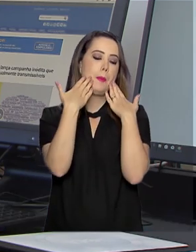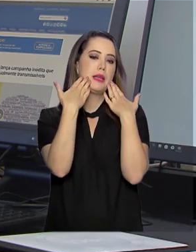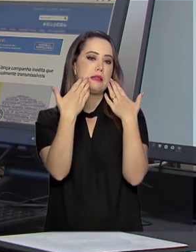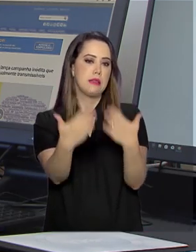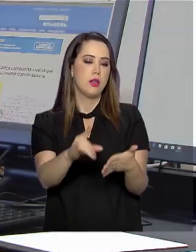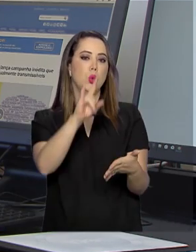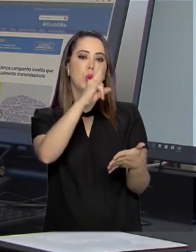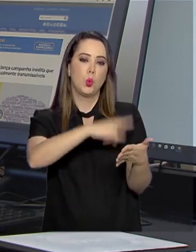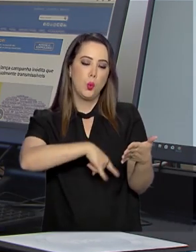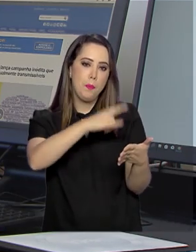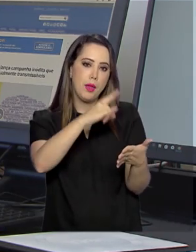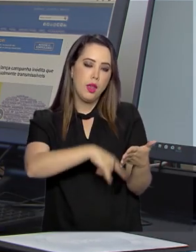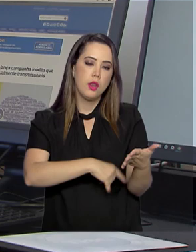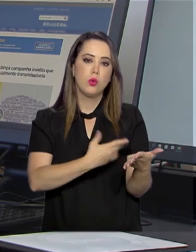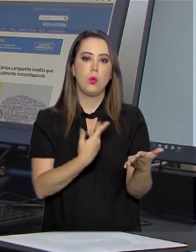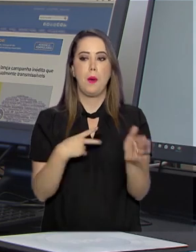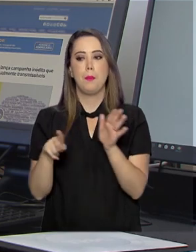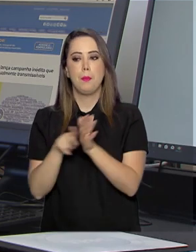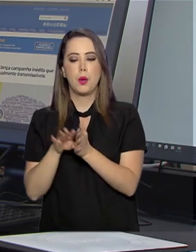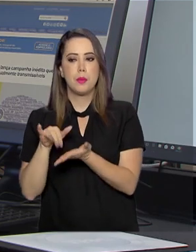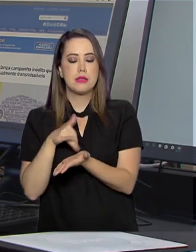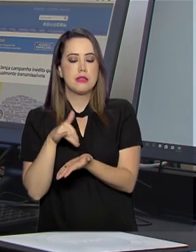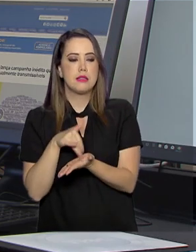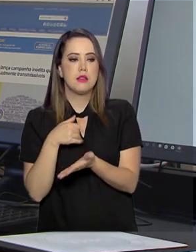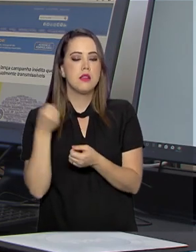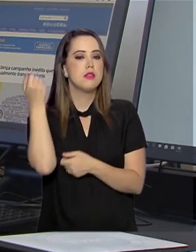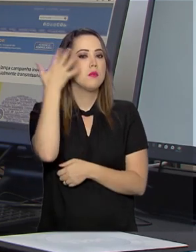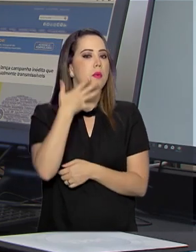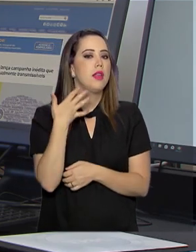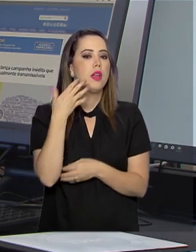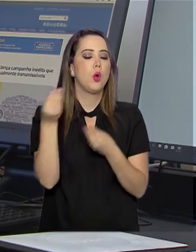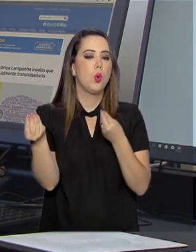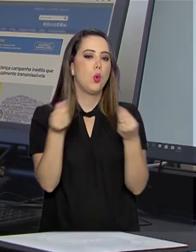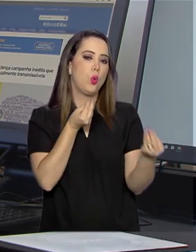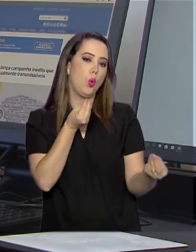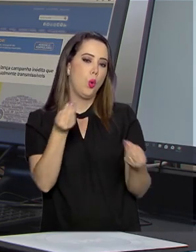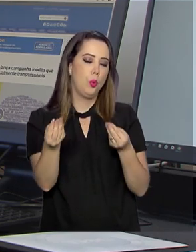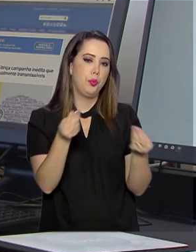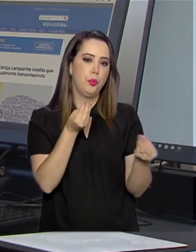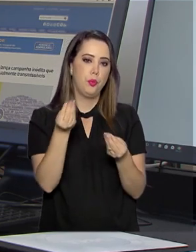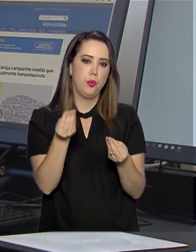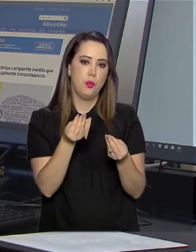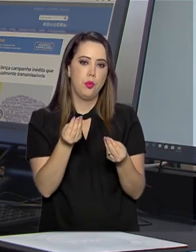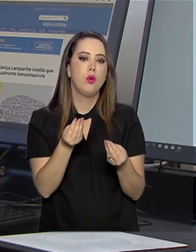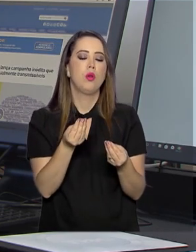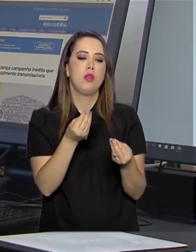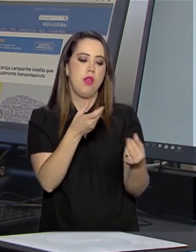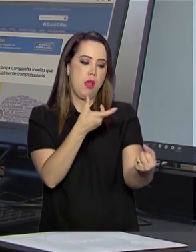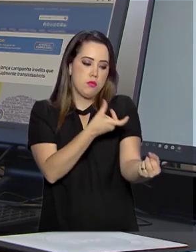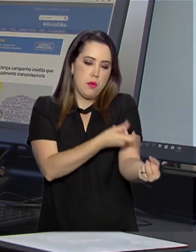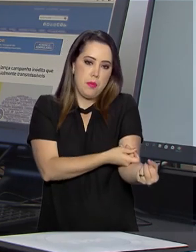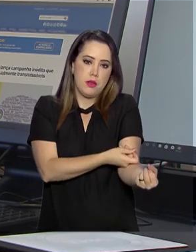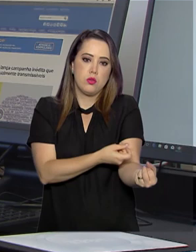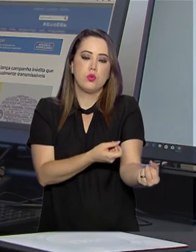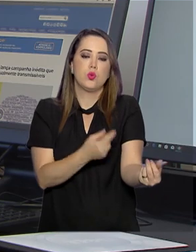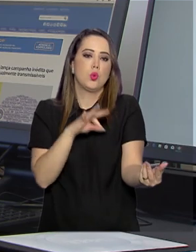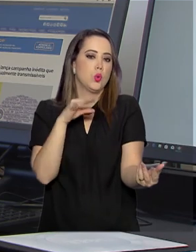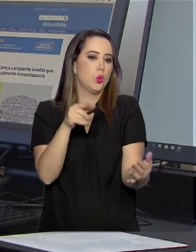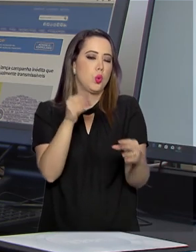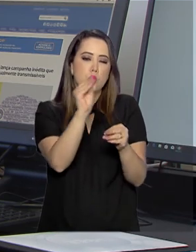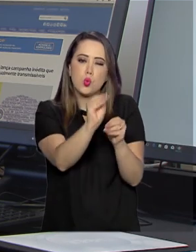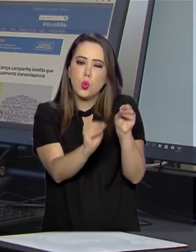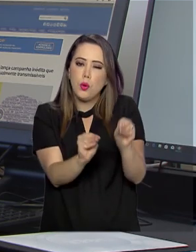documentos própria secretaria vai orientar em que local fazer a inclusão do medicamento recebeu medicamento em toda linha de